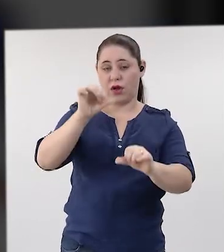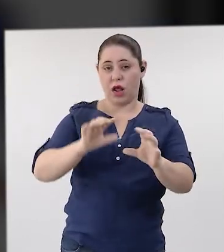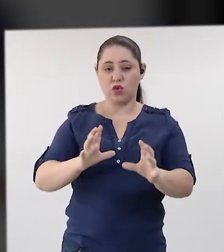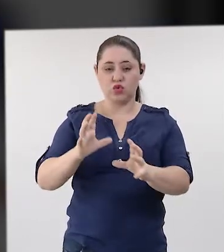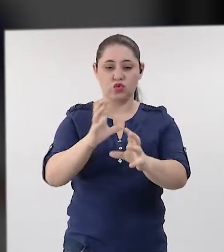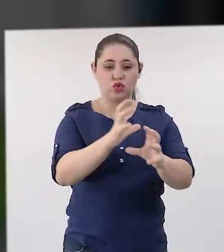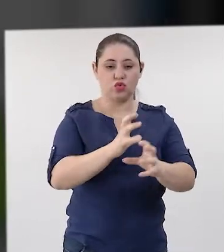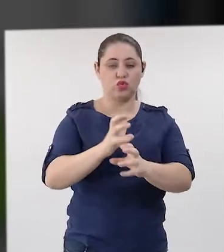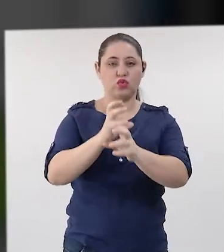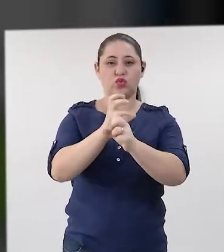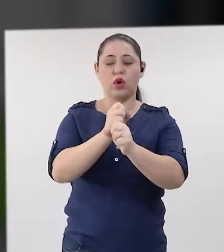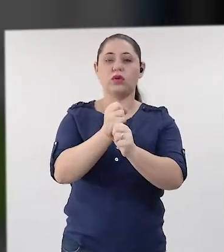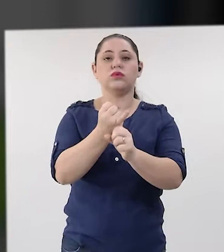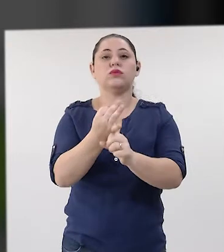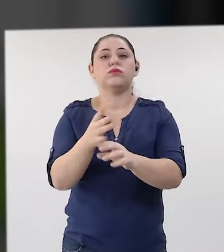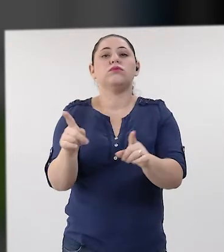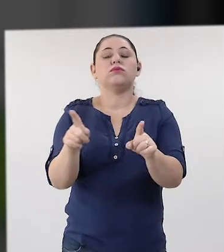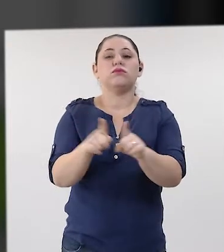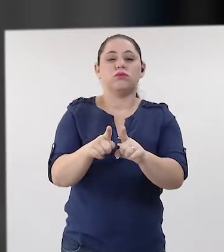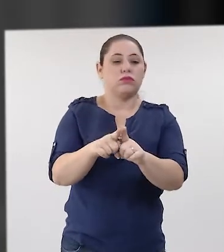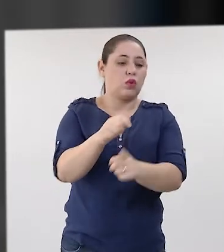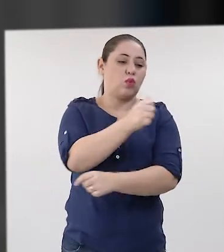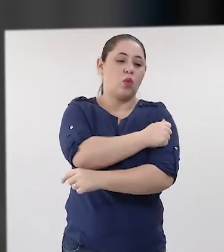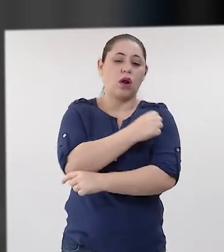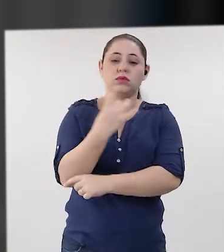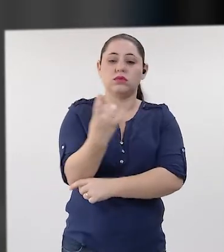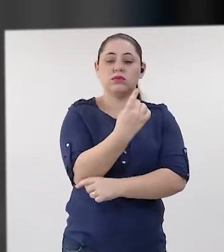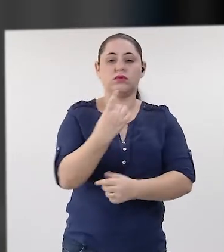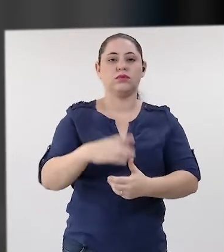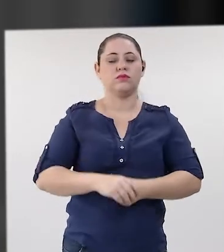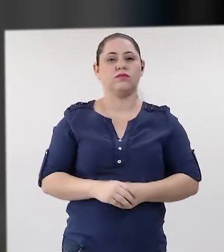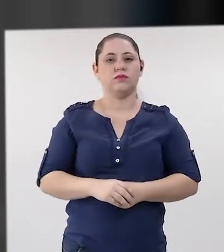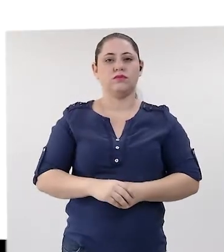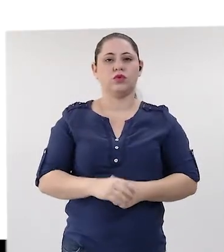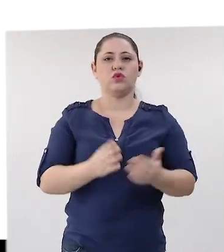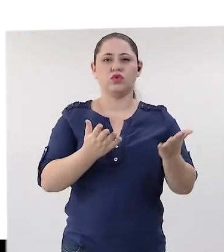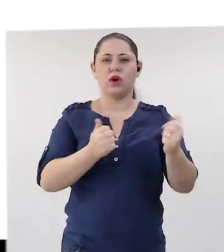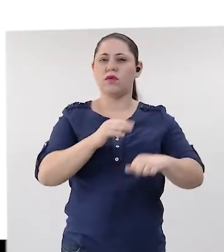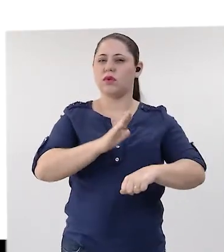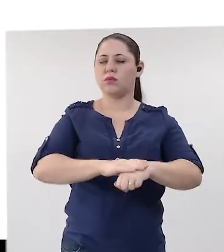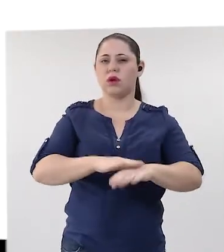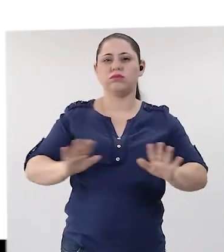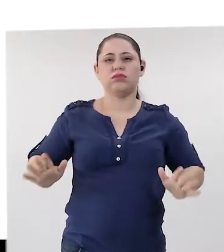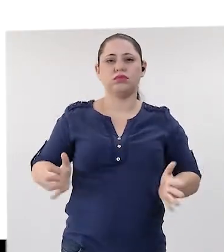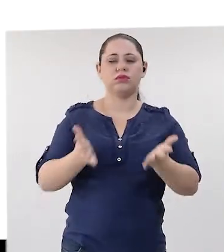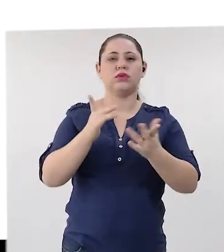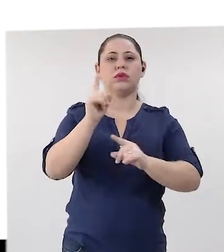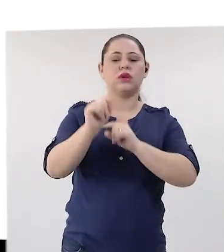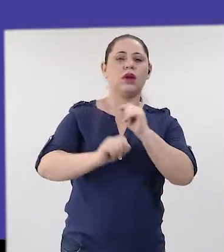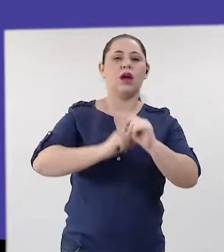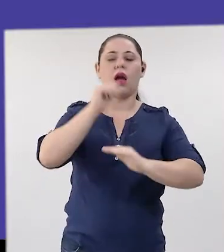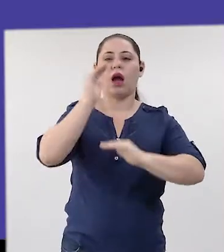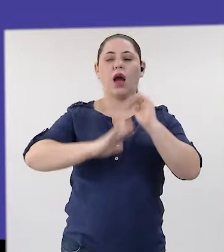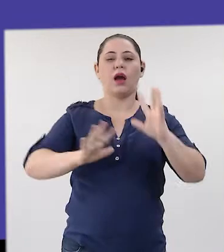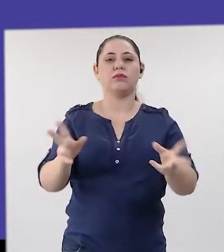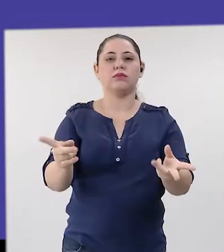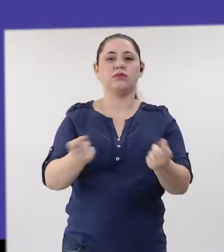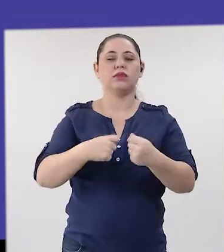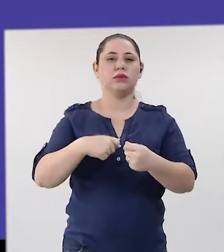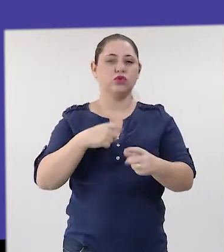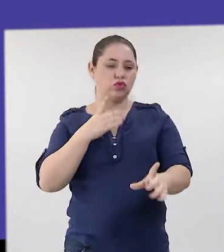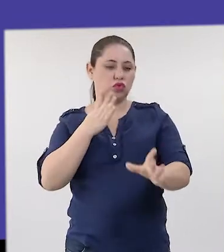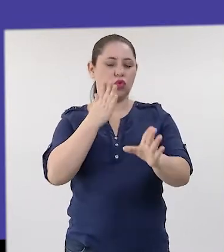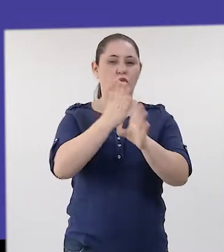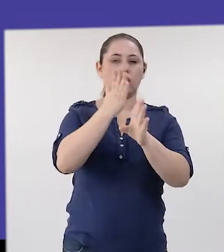avaliar qualitativamente e quantitativamente seus alunos. Em um jovem mais engajado na sociedade, que é capaz